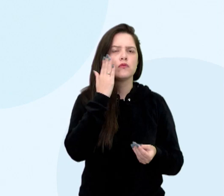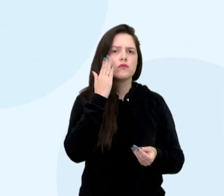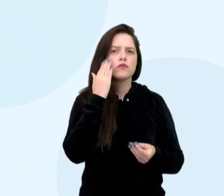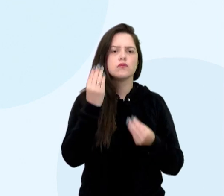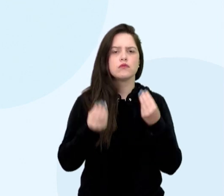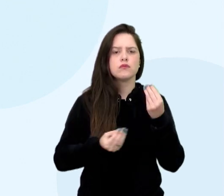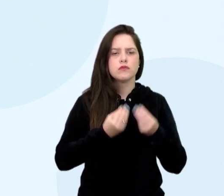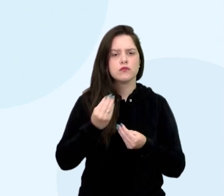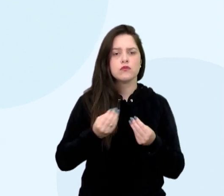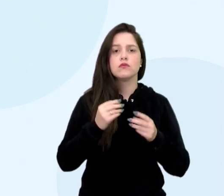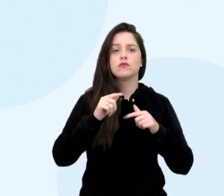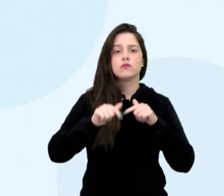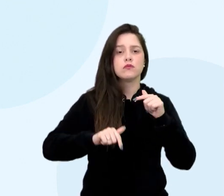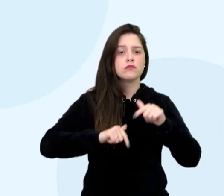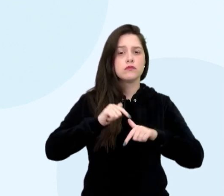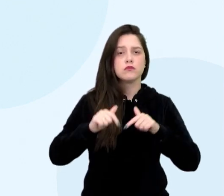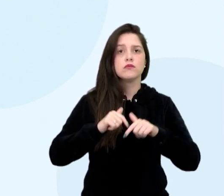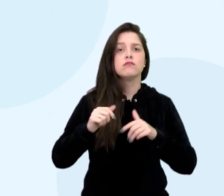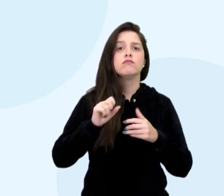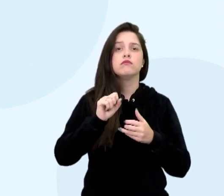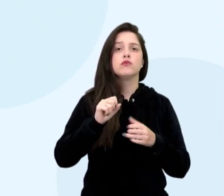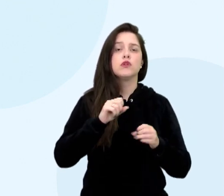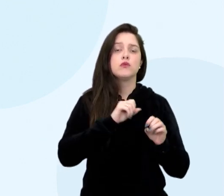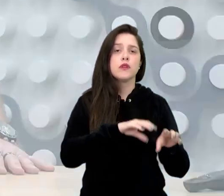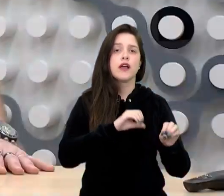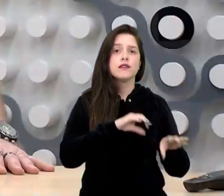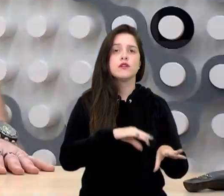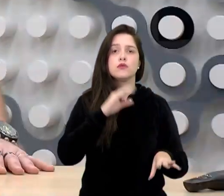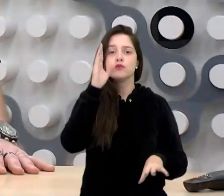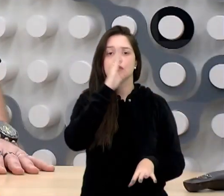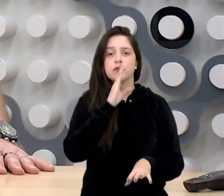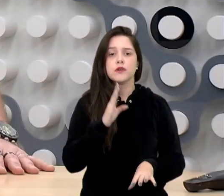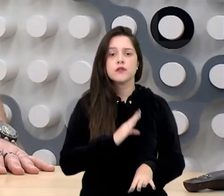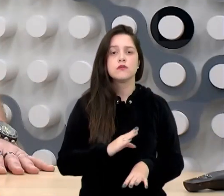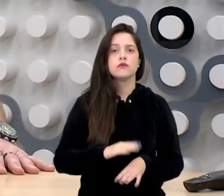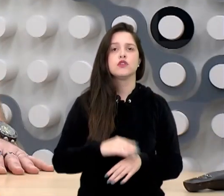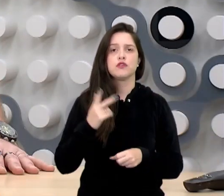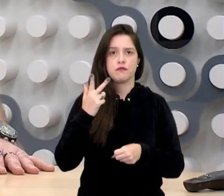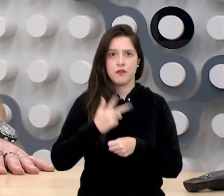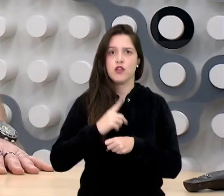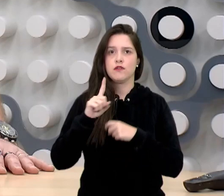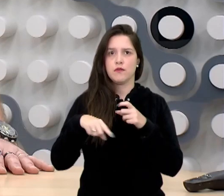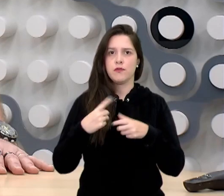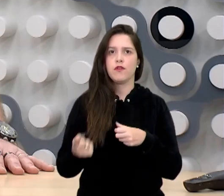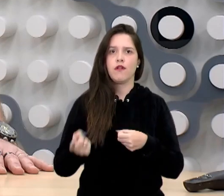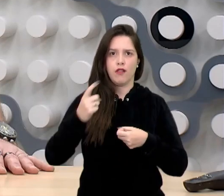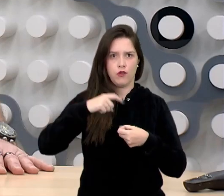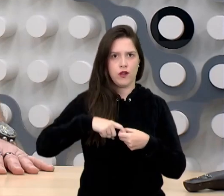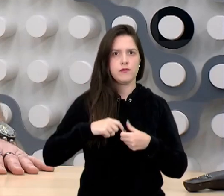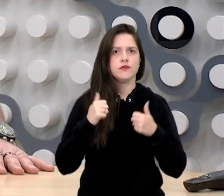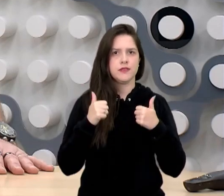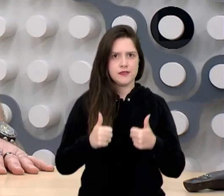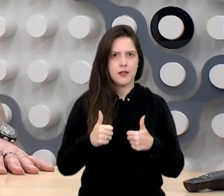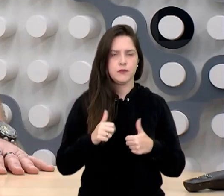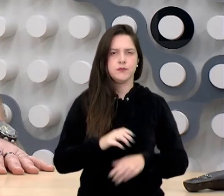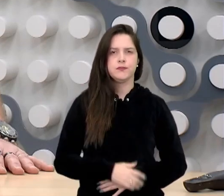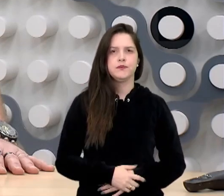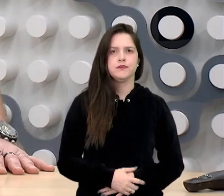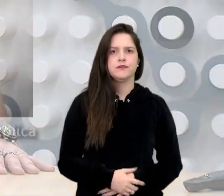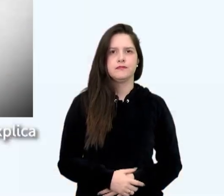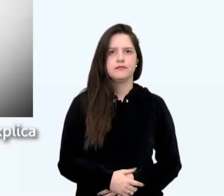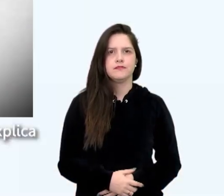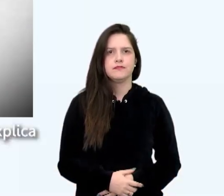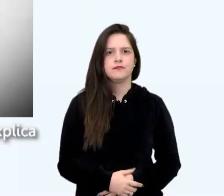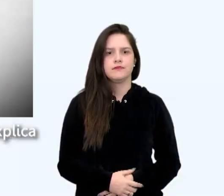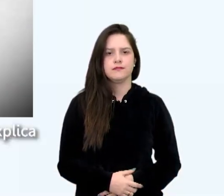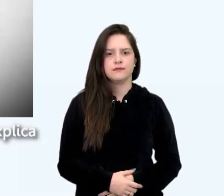dados sobre trabalho, renda e educação no Brasil. IBGE explica, daqui a pouco nós retornamos, tá certo?